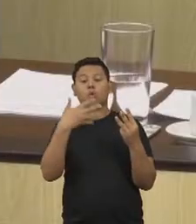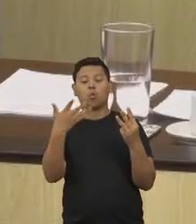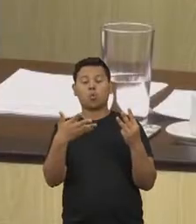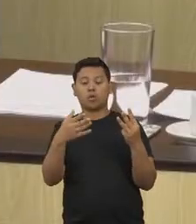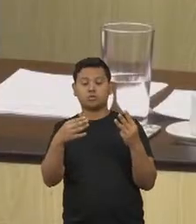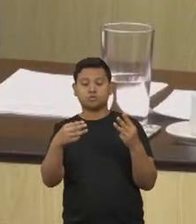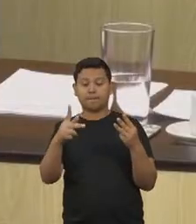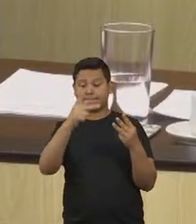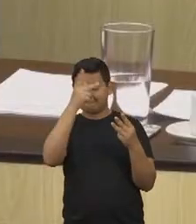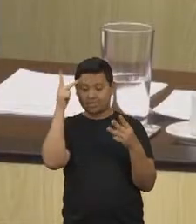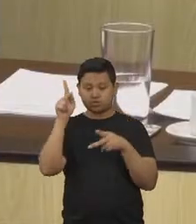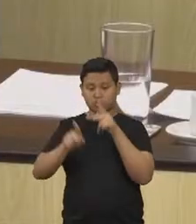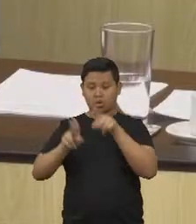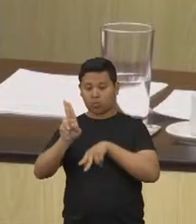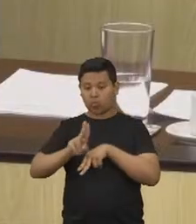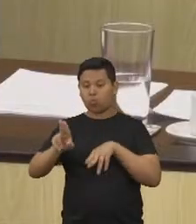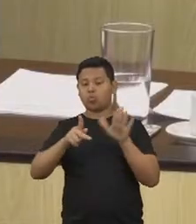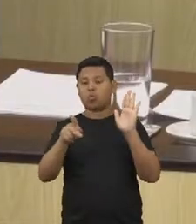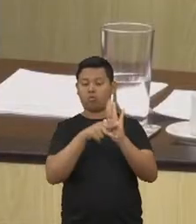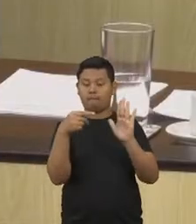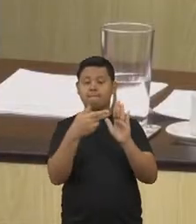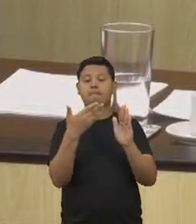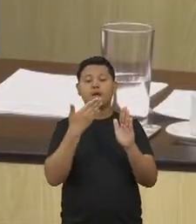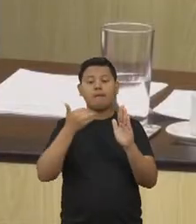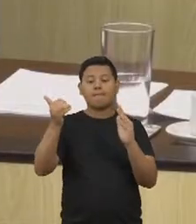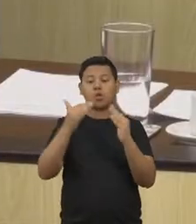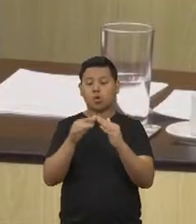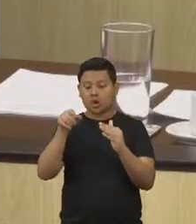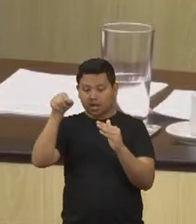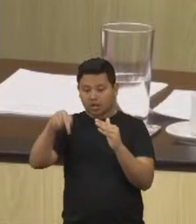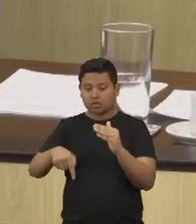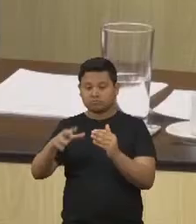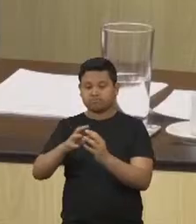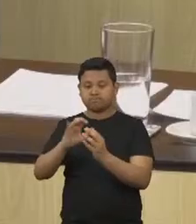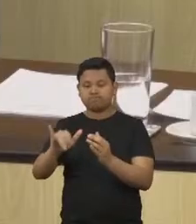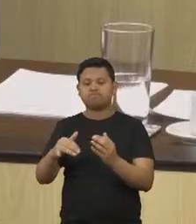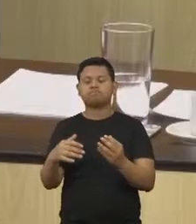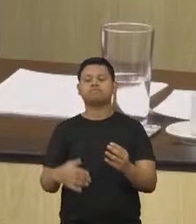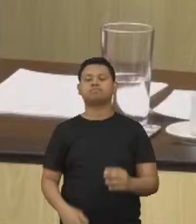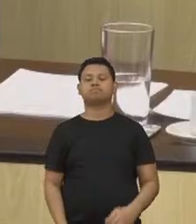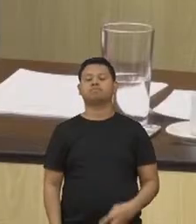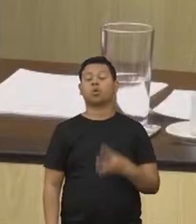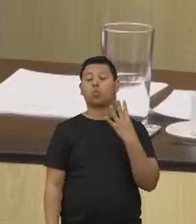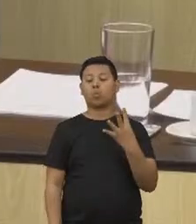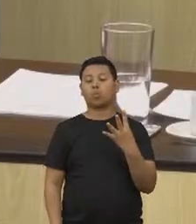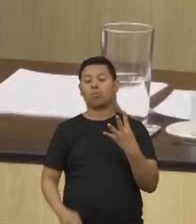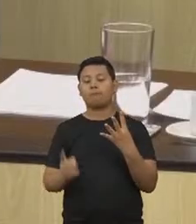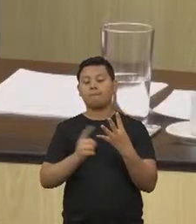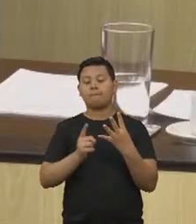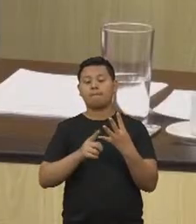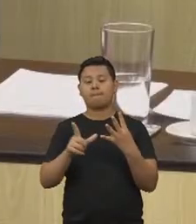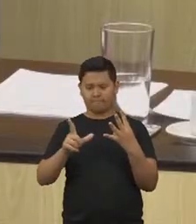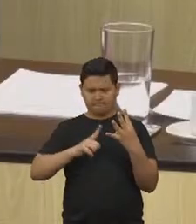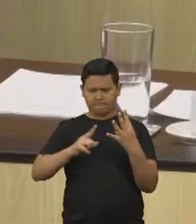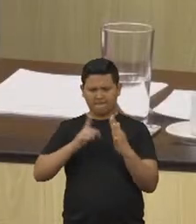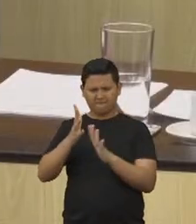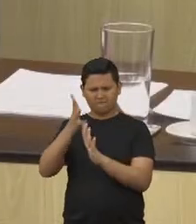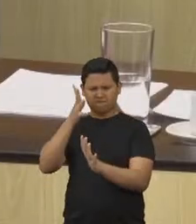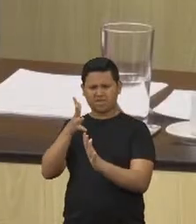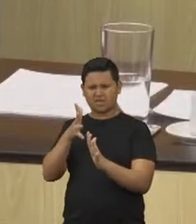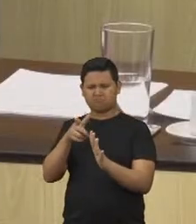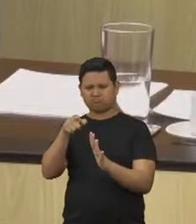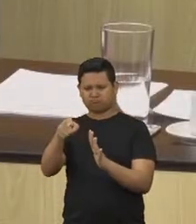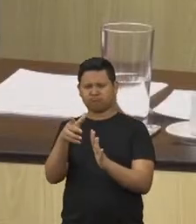atendidos atualmente pelo programa Melhor em Casa no município de Jacareí? 4. Há fila de espera para